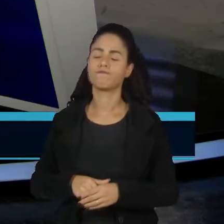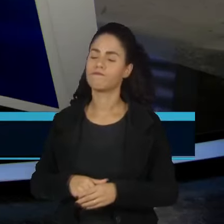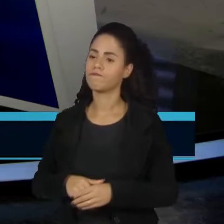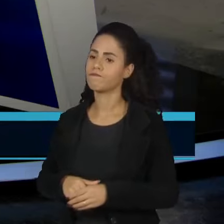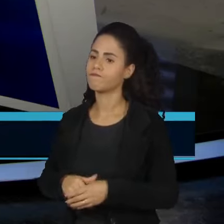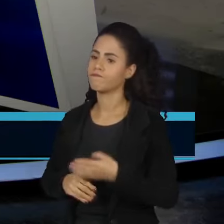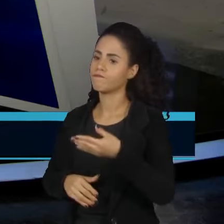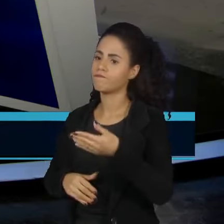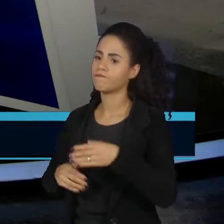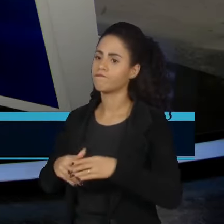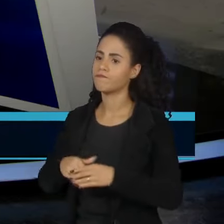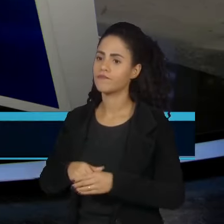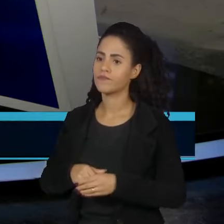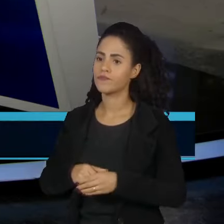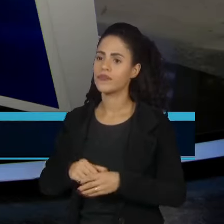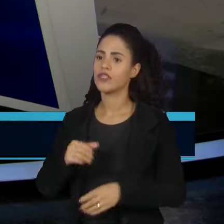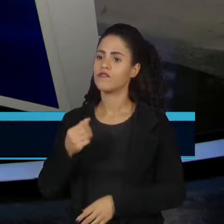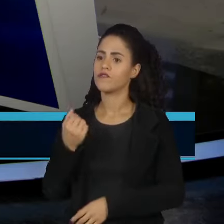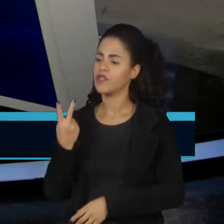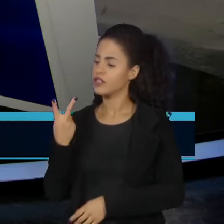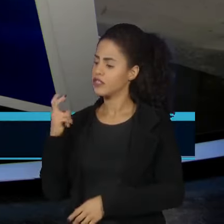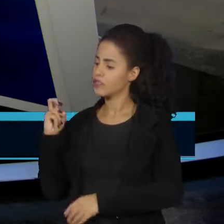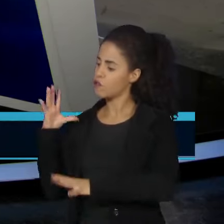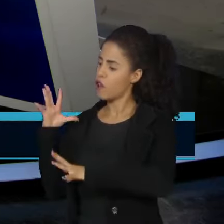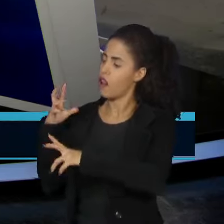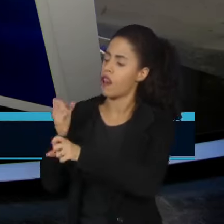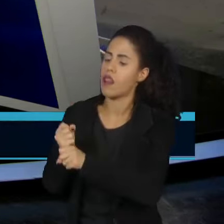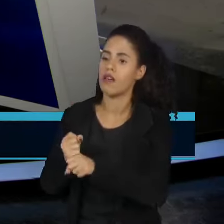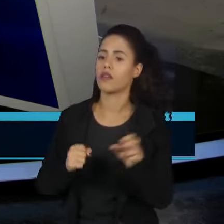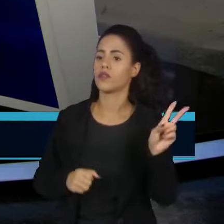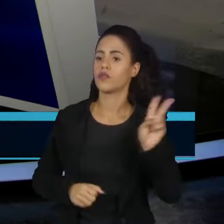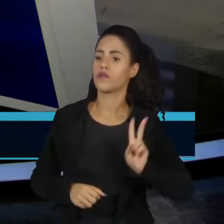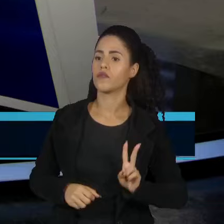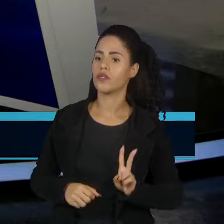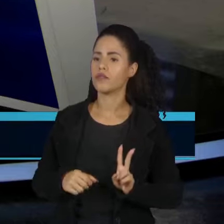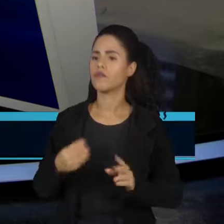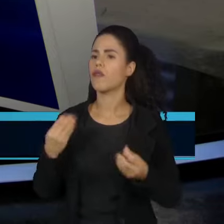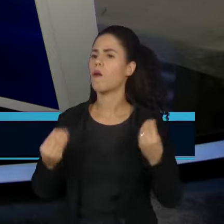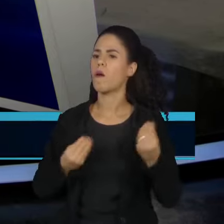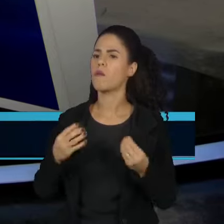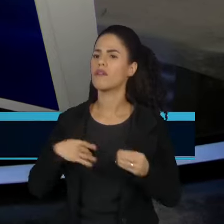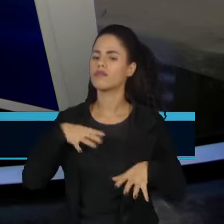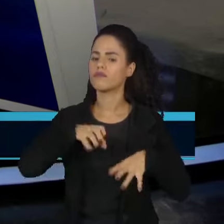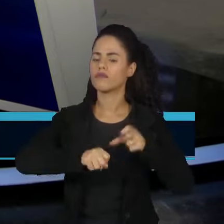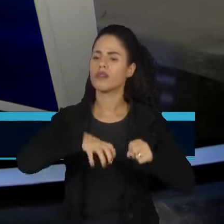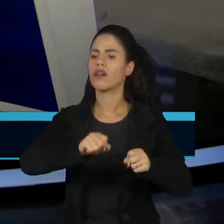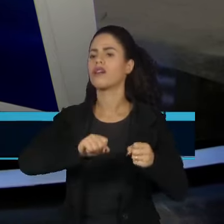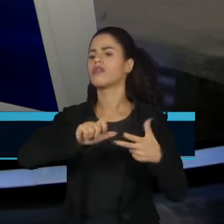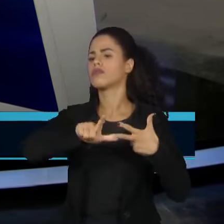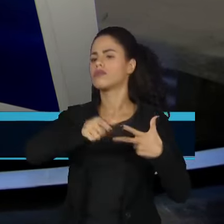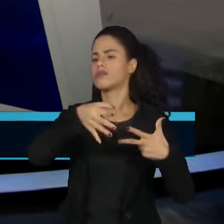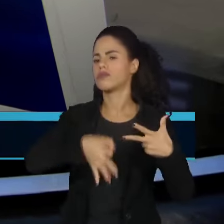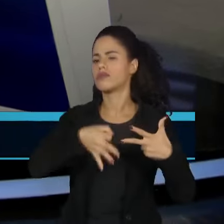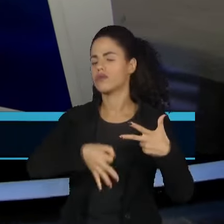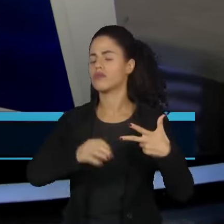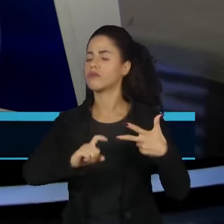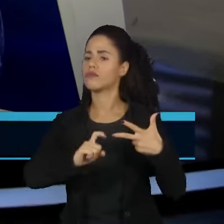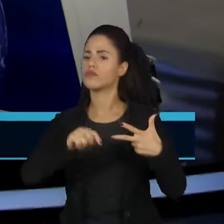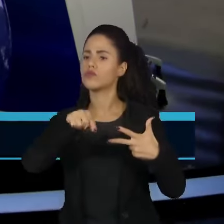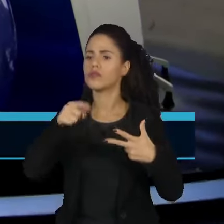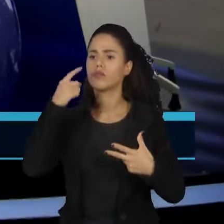Vila, podemos afirmar que nesses 25 anos o regime venezuelano capturou os órgãos públicos como o legislativo, o judiciário, além de dominar